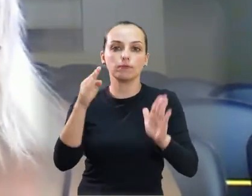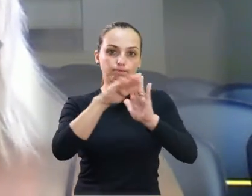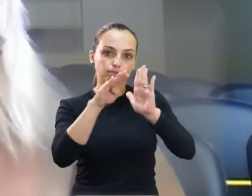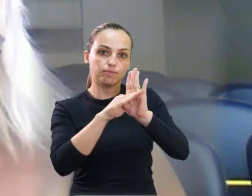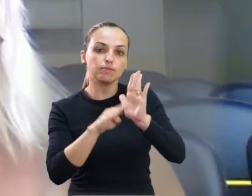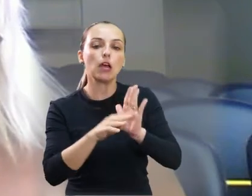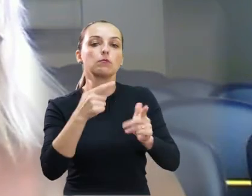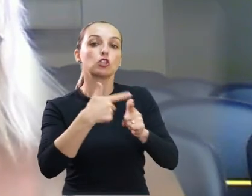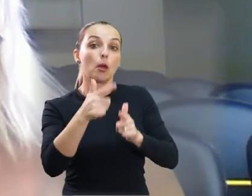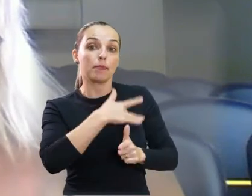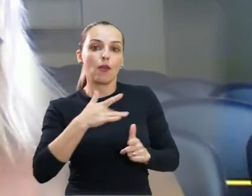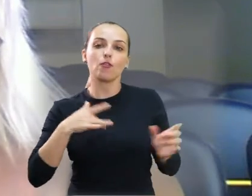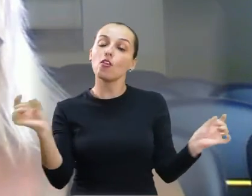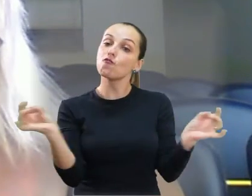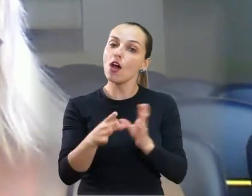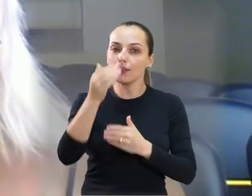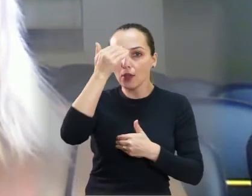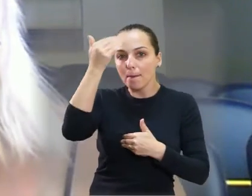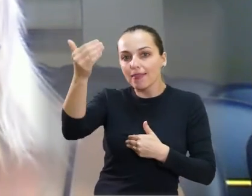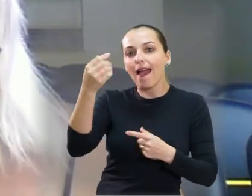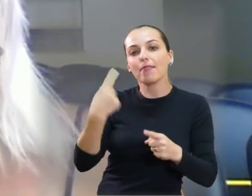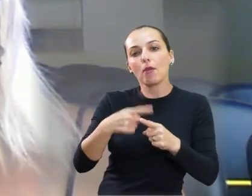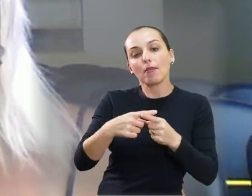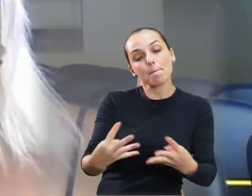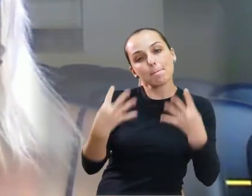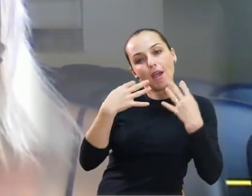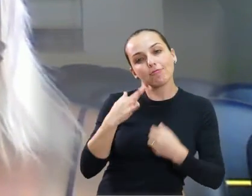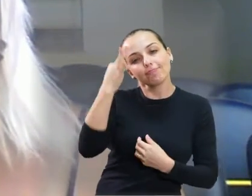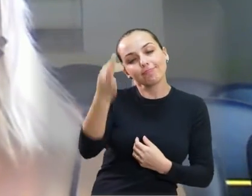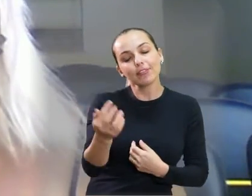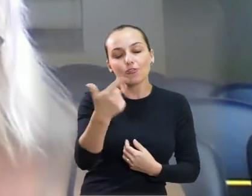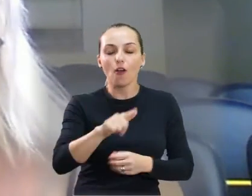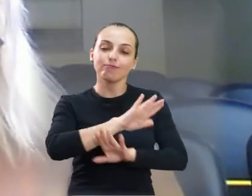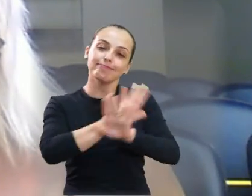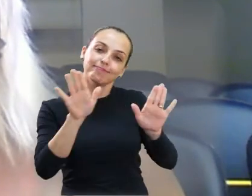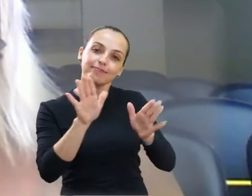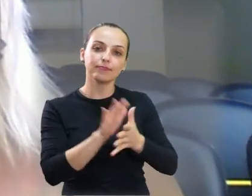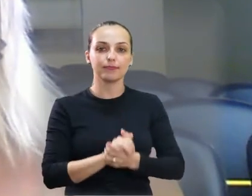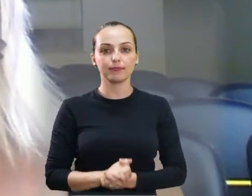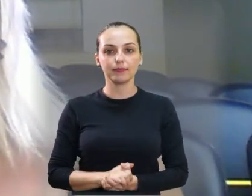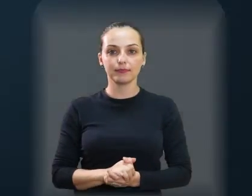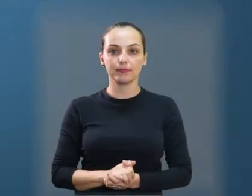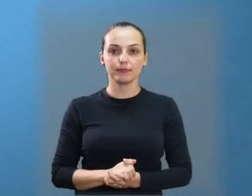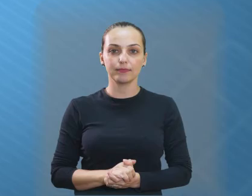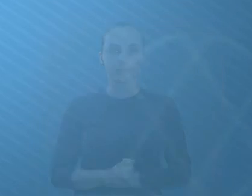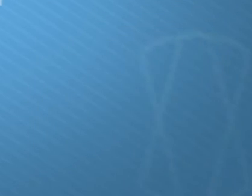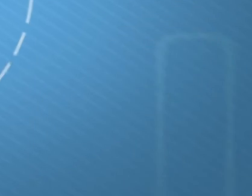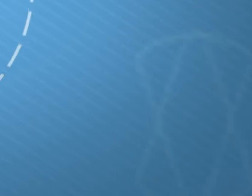Hoje, o Saúde em Pauta fica por aqui. Obrigada pela sua companhia e até a próxima.